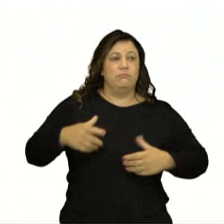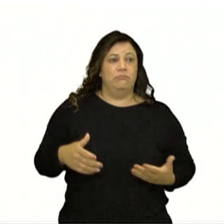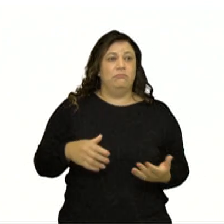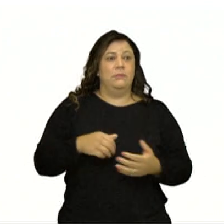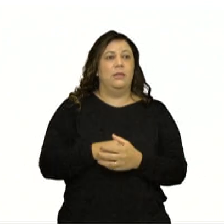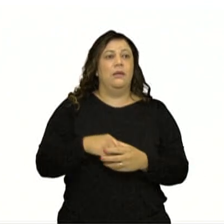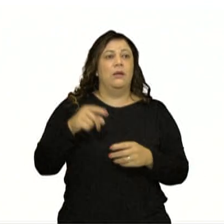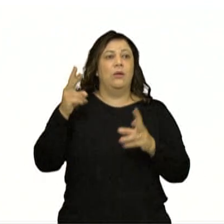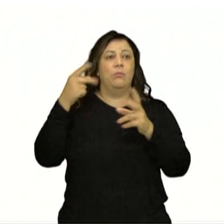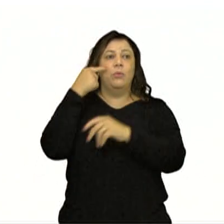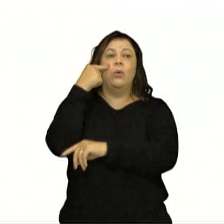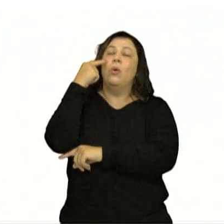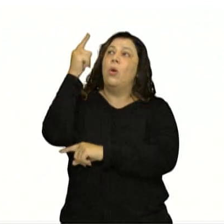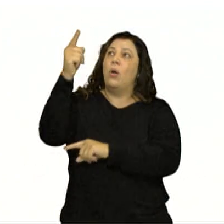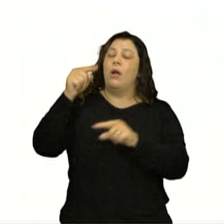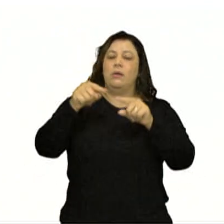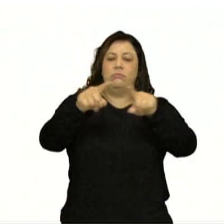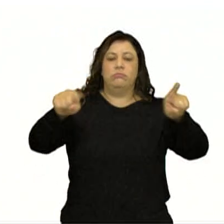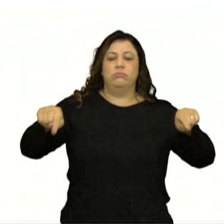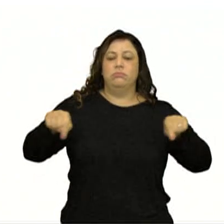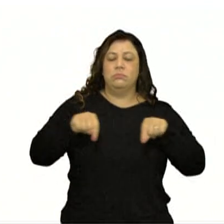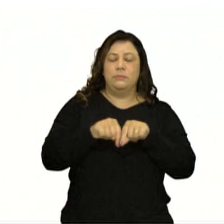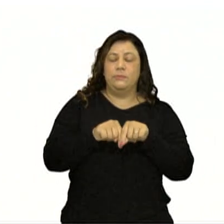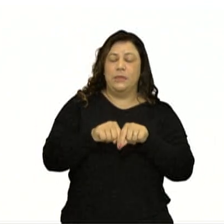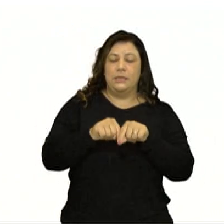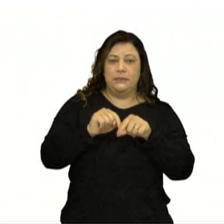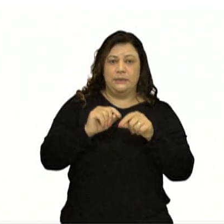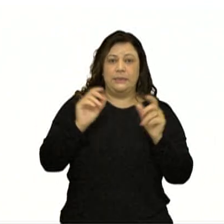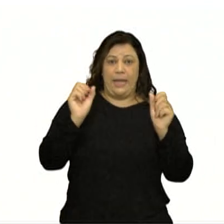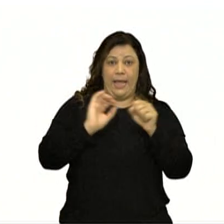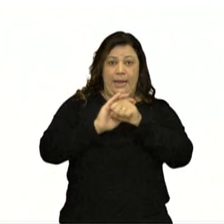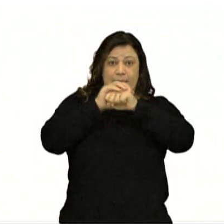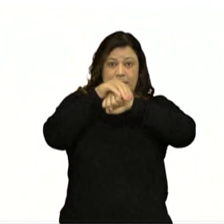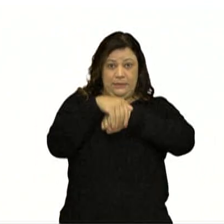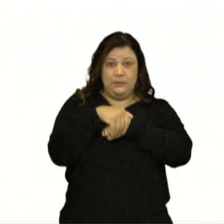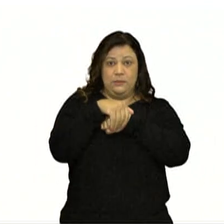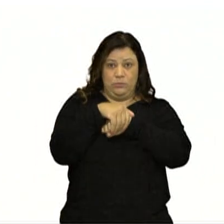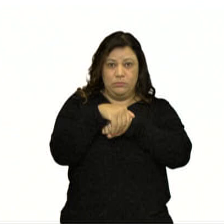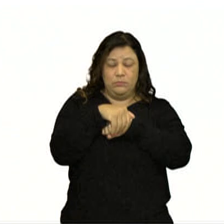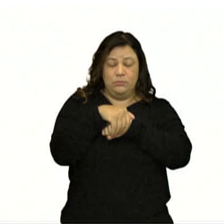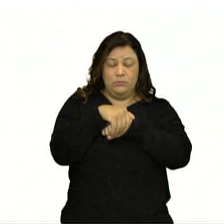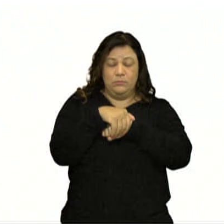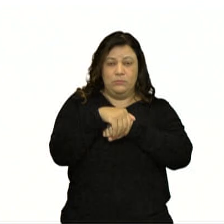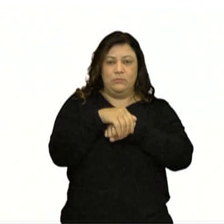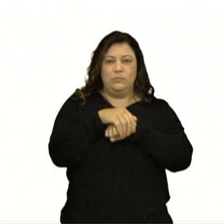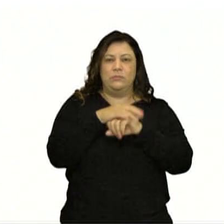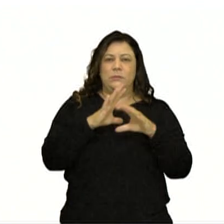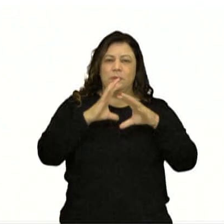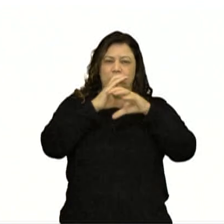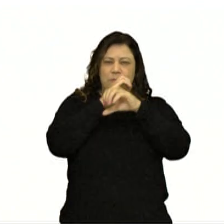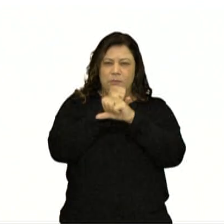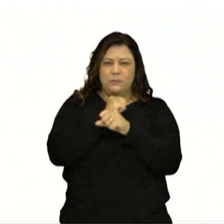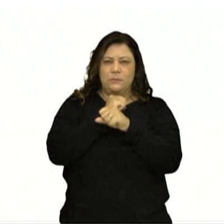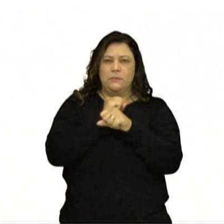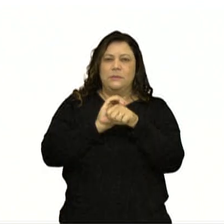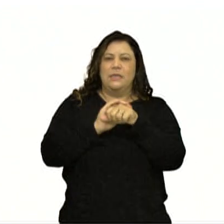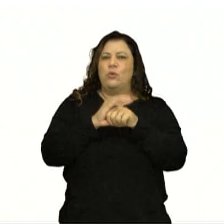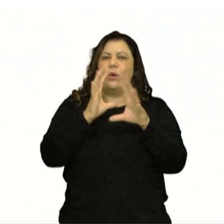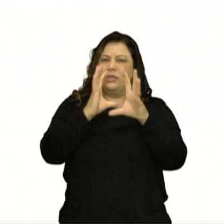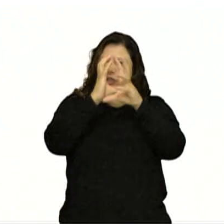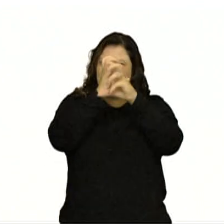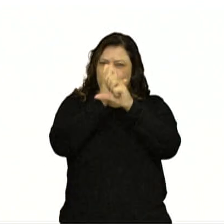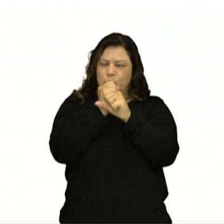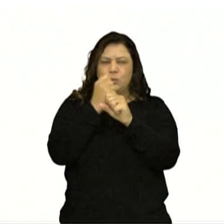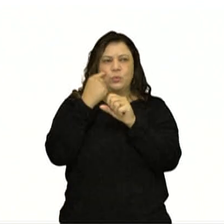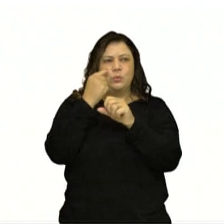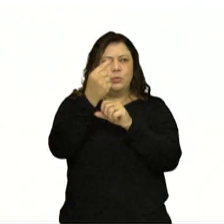estúdio, Um estúdio é um quarto escuro aonde se revelam as fotos tiradas pela